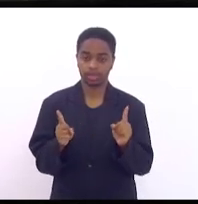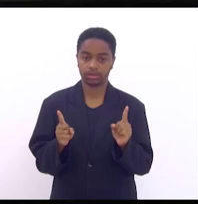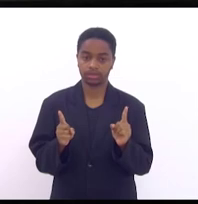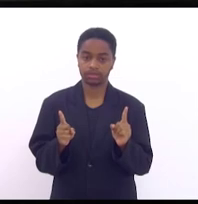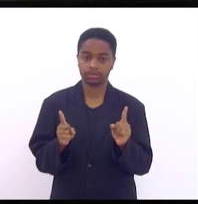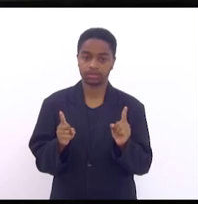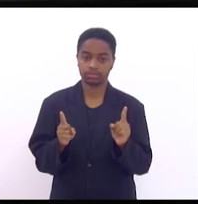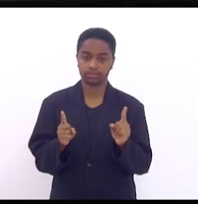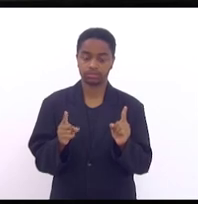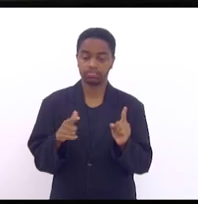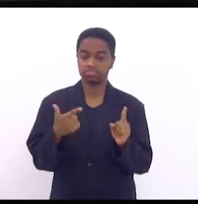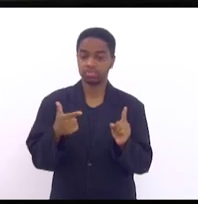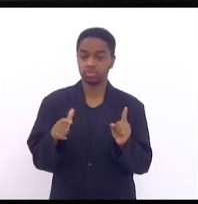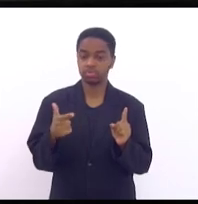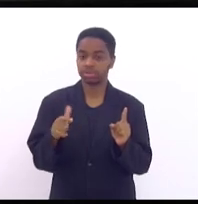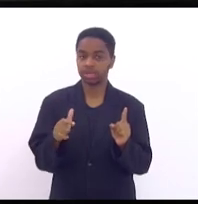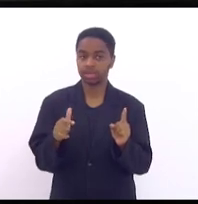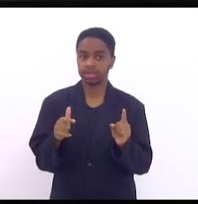não tem qualquer